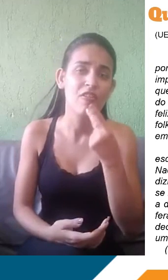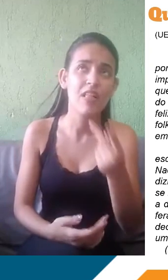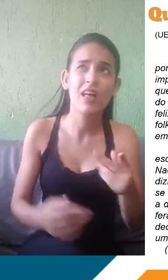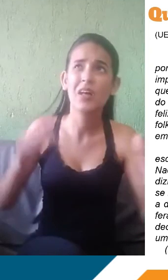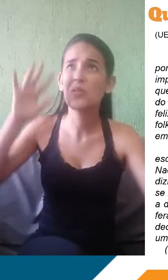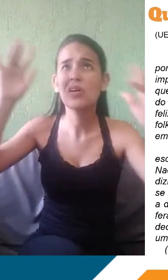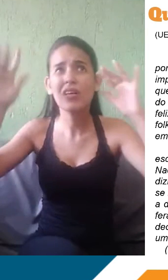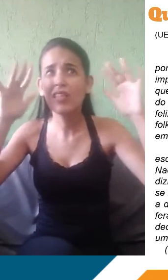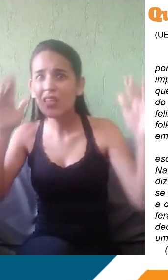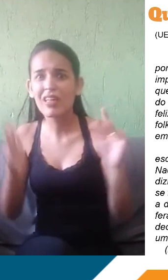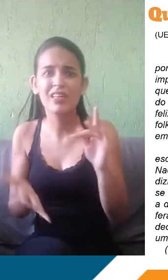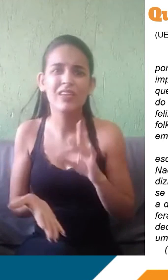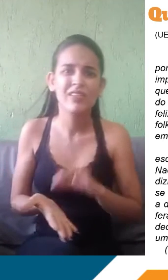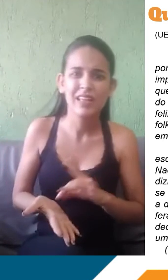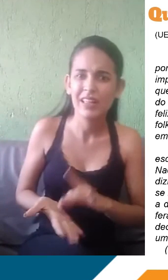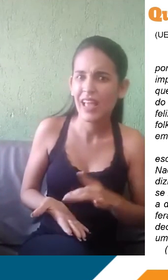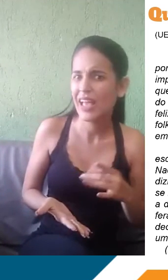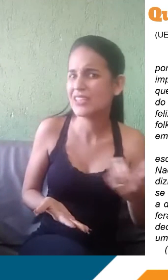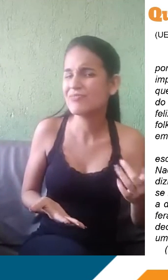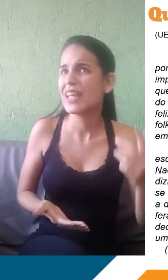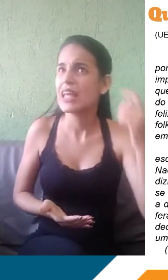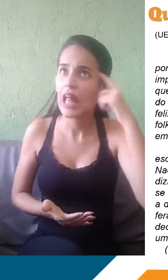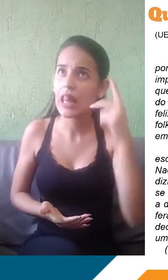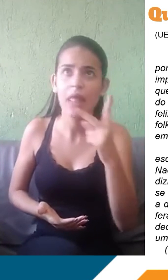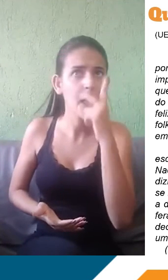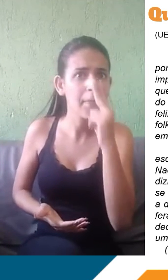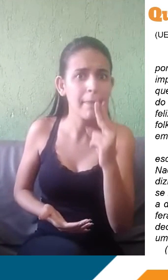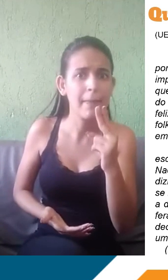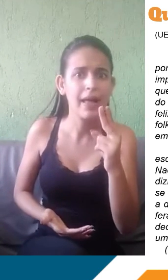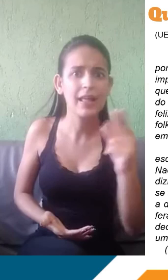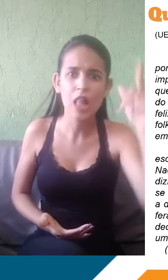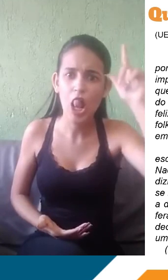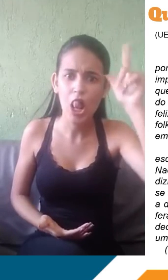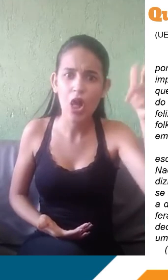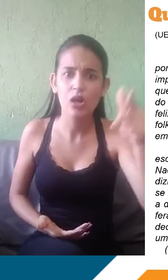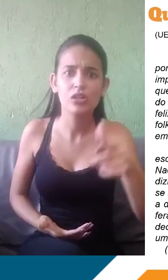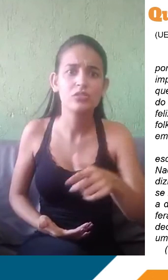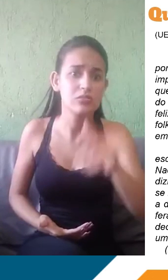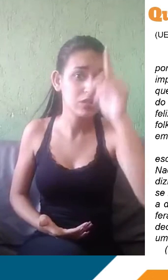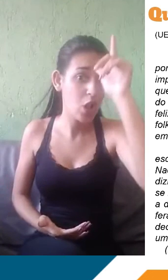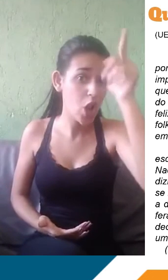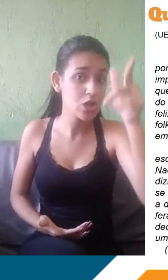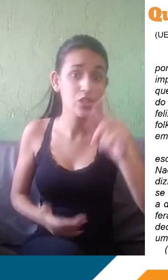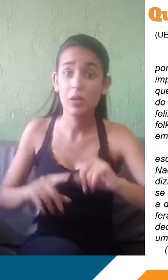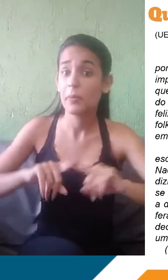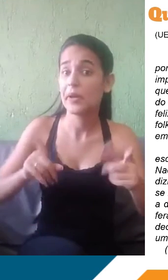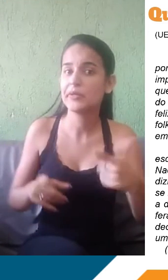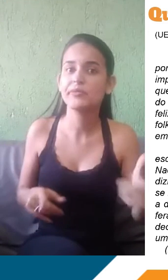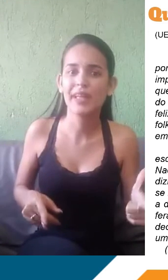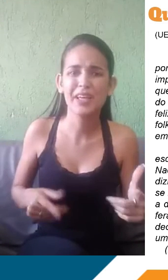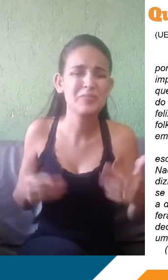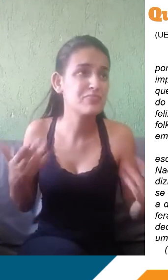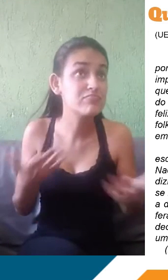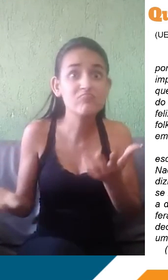acordo aparentemente lógico, mas que no fundo é enganoso. A intenção do narrador no texto não era enganar o leitor,